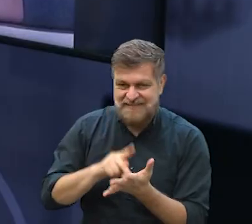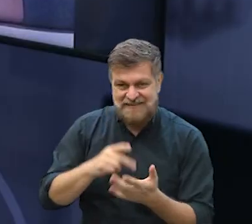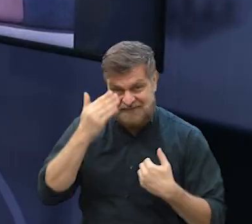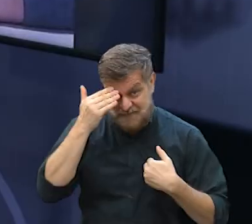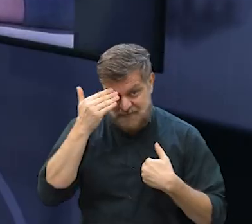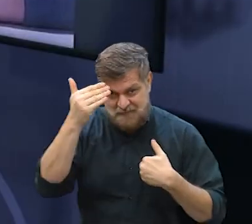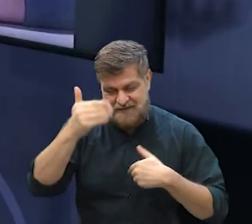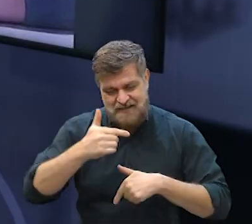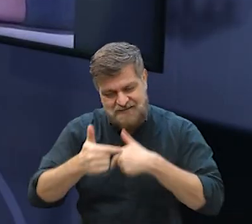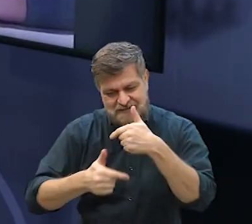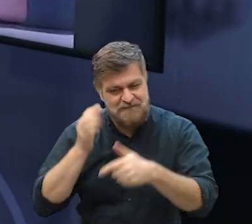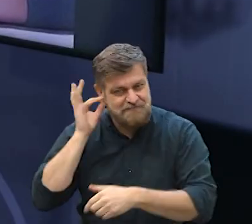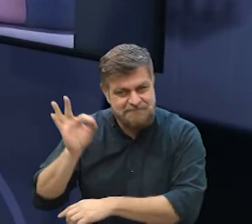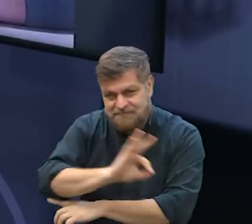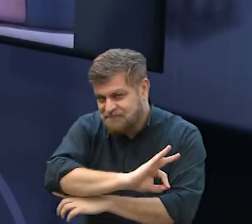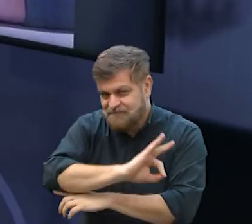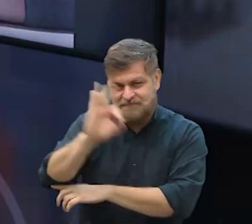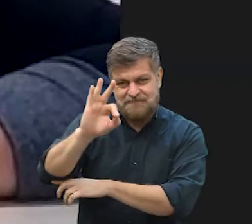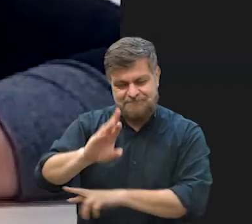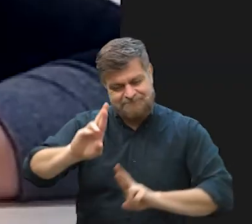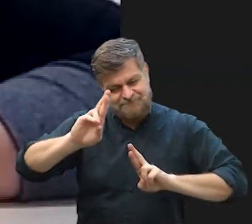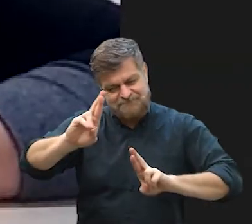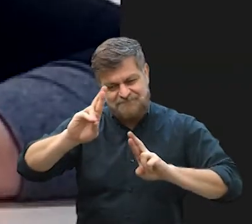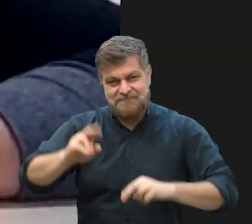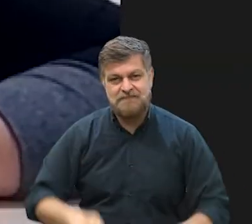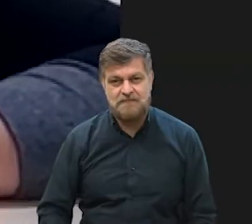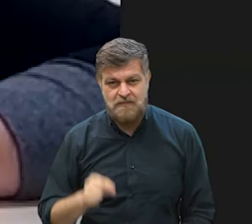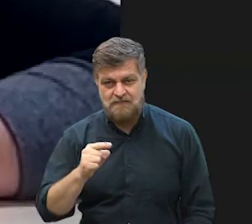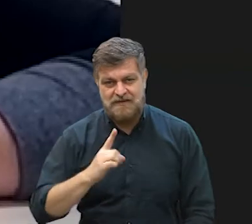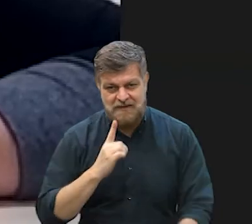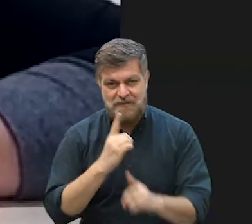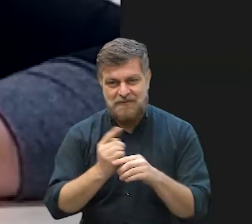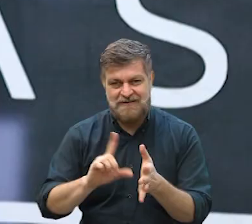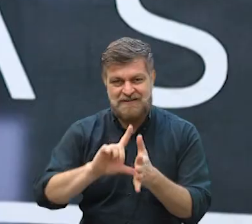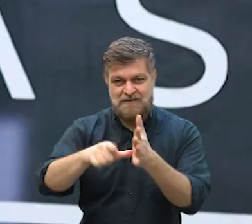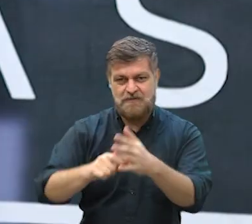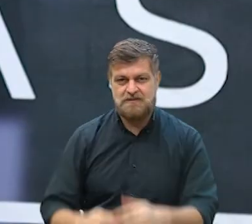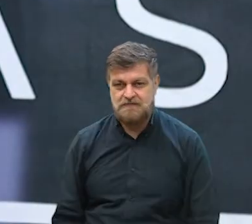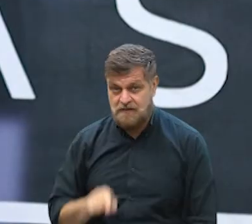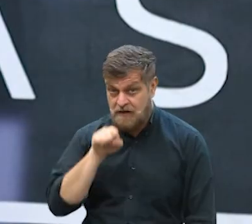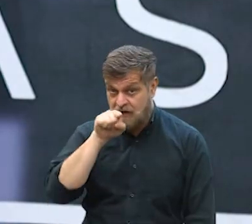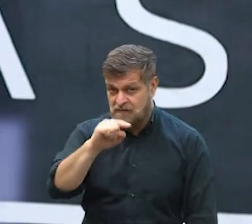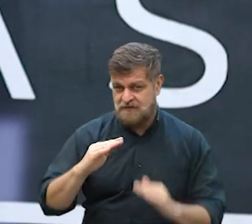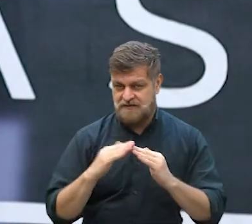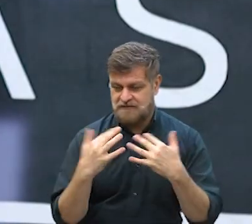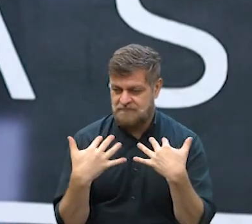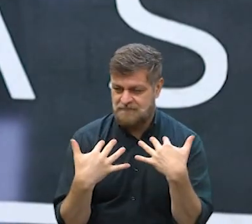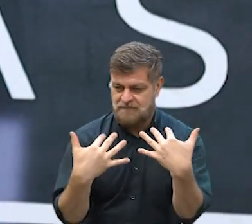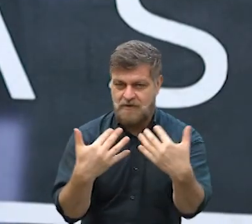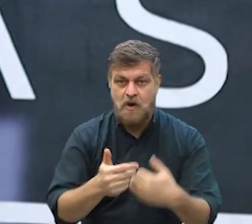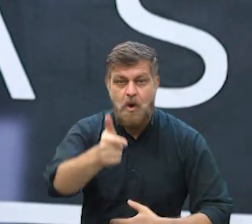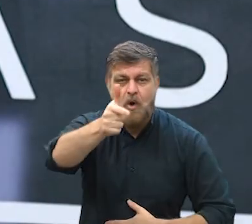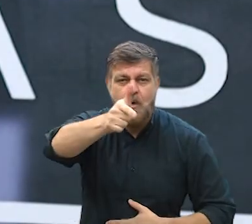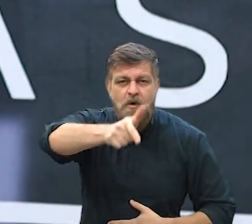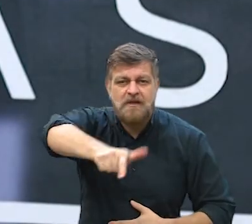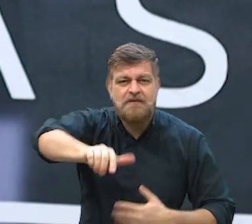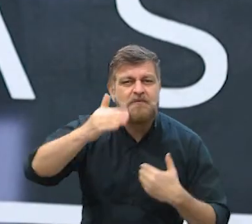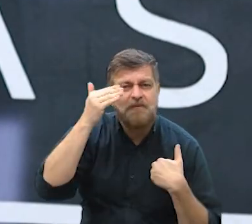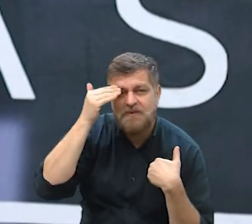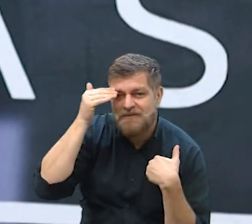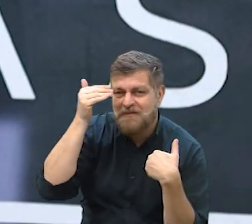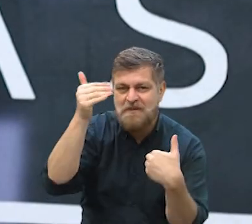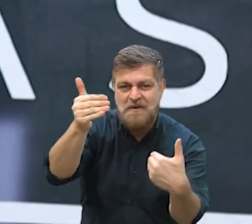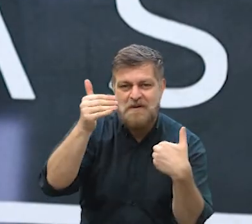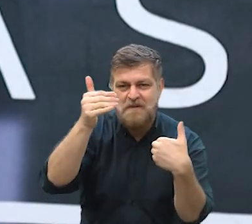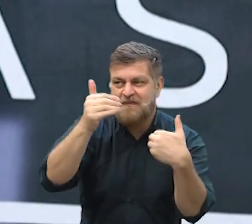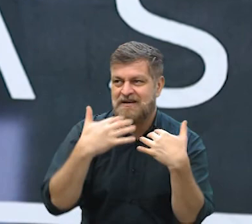um bom trabalho, viu? Nada, para vocês também. Até logo. Para você aí de casa, mais uma vez, muito obrigada